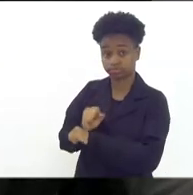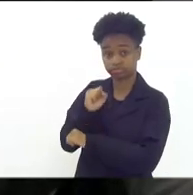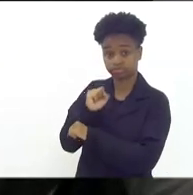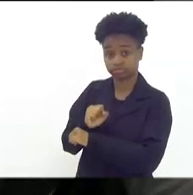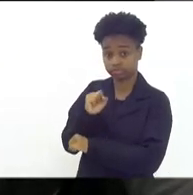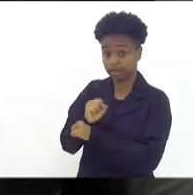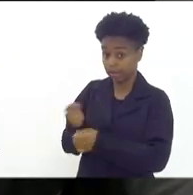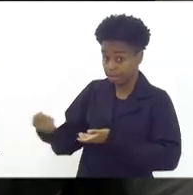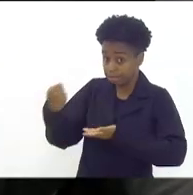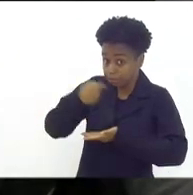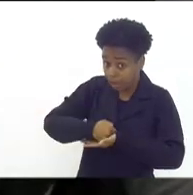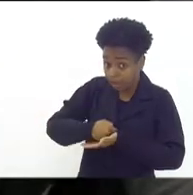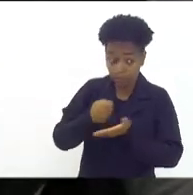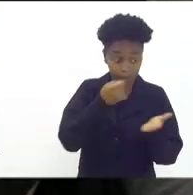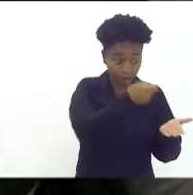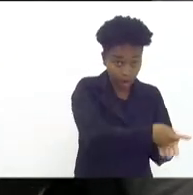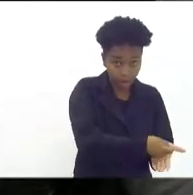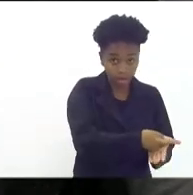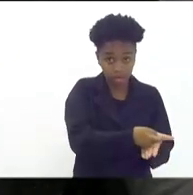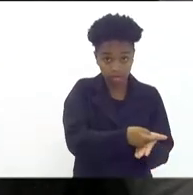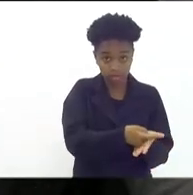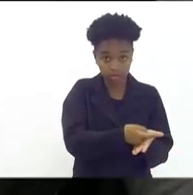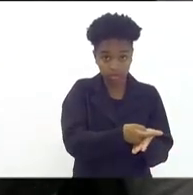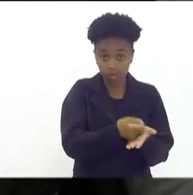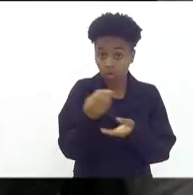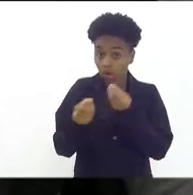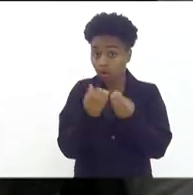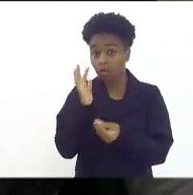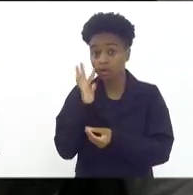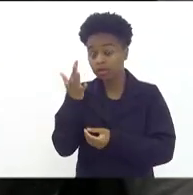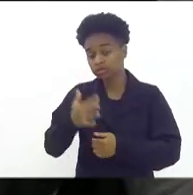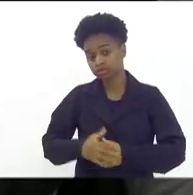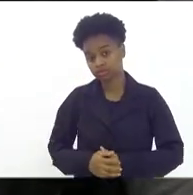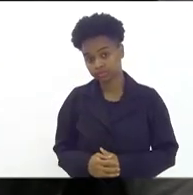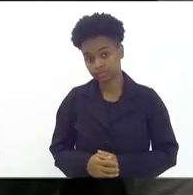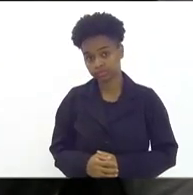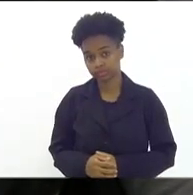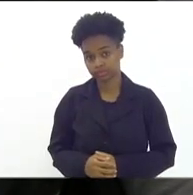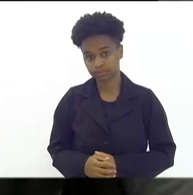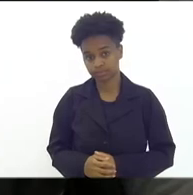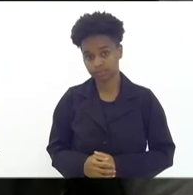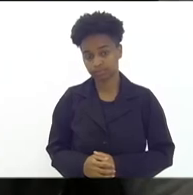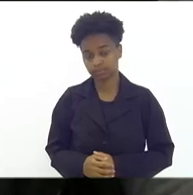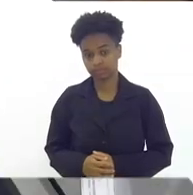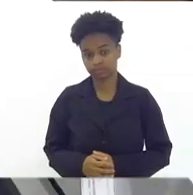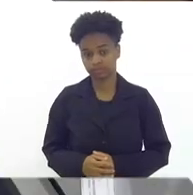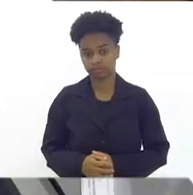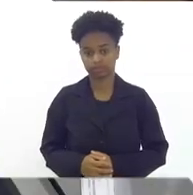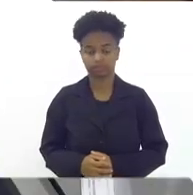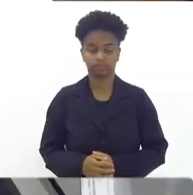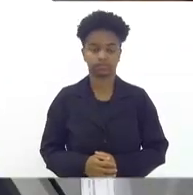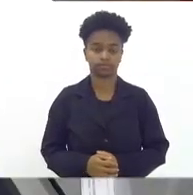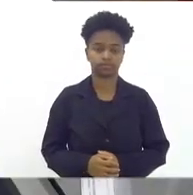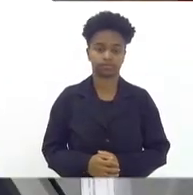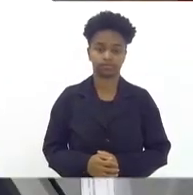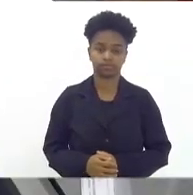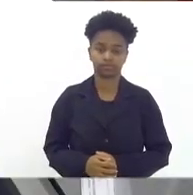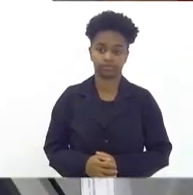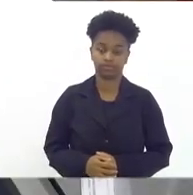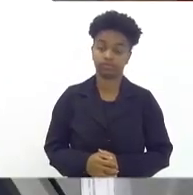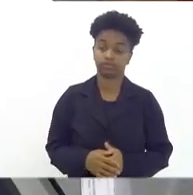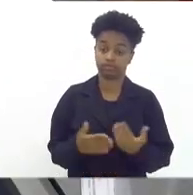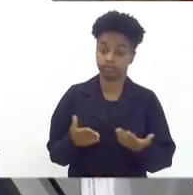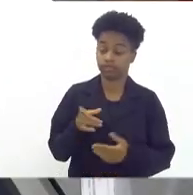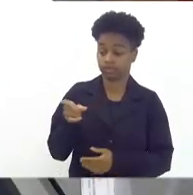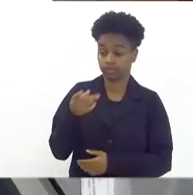nos pagando para que a gente possa estar tentando trabalhar por eles excelência como se